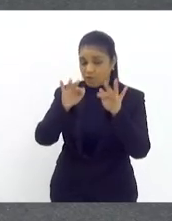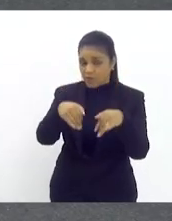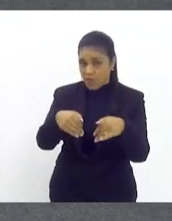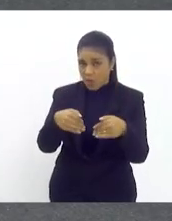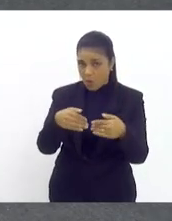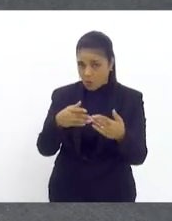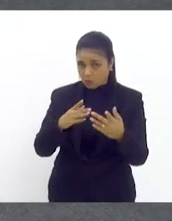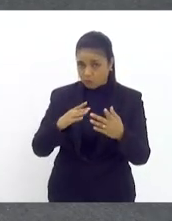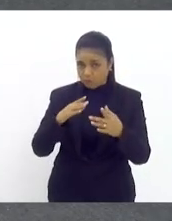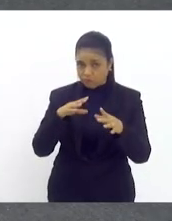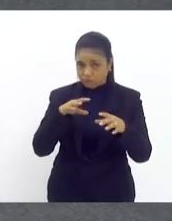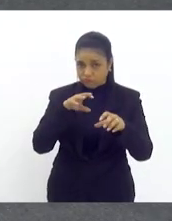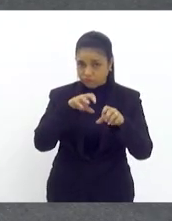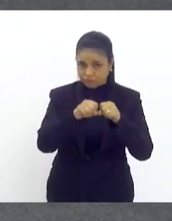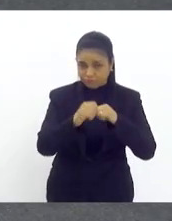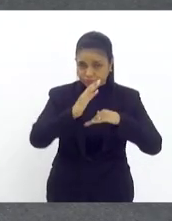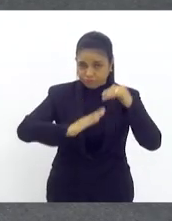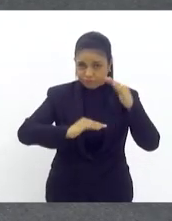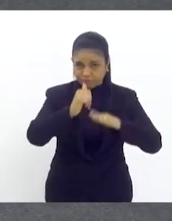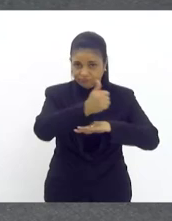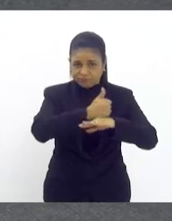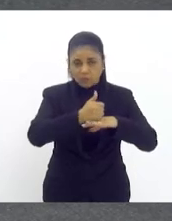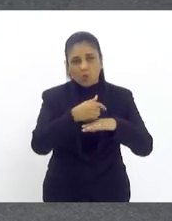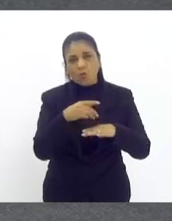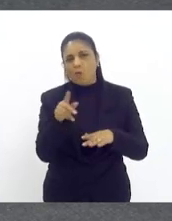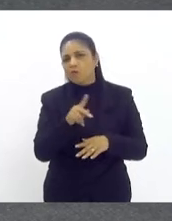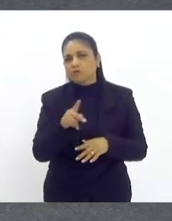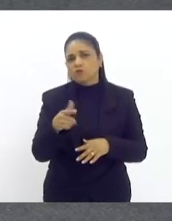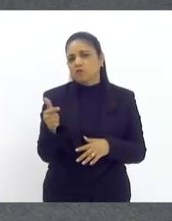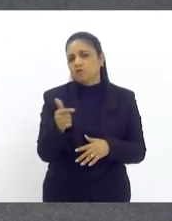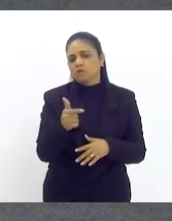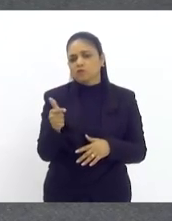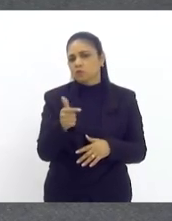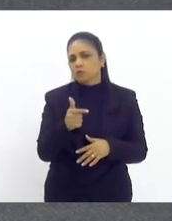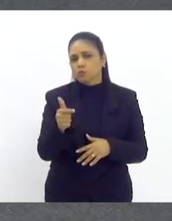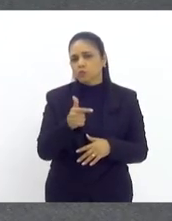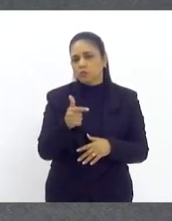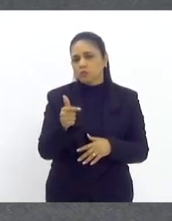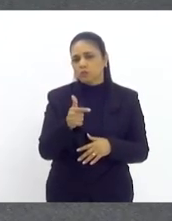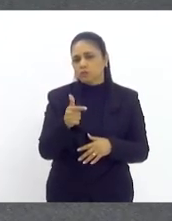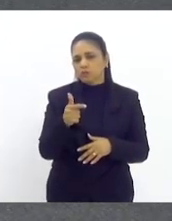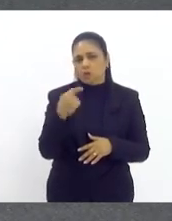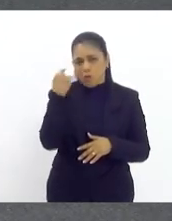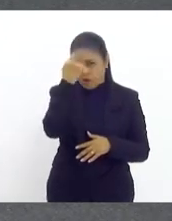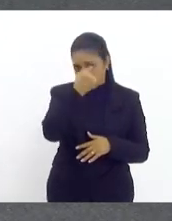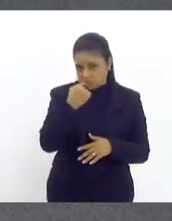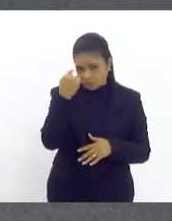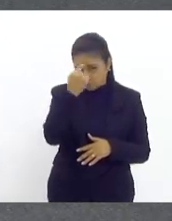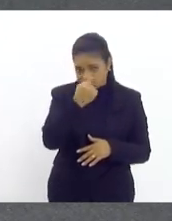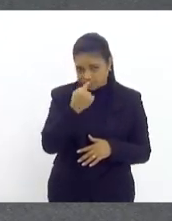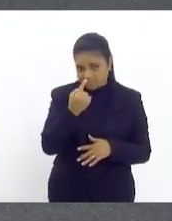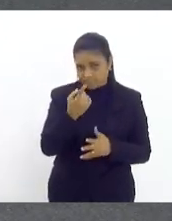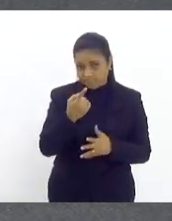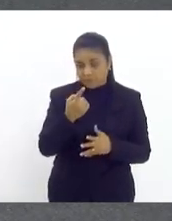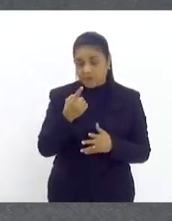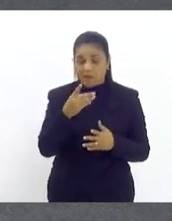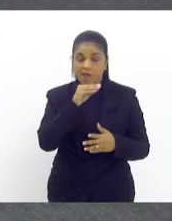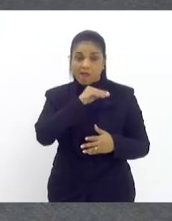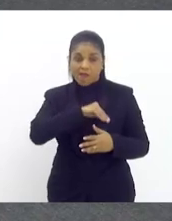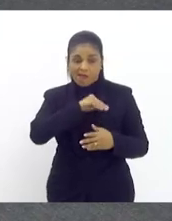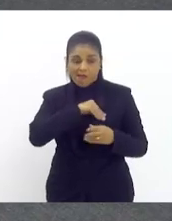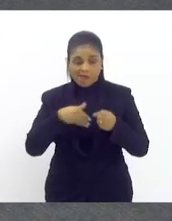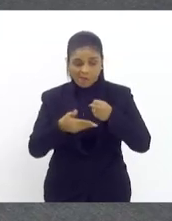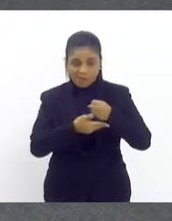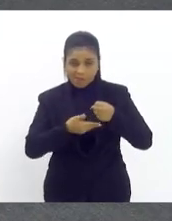que tenha 22 horas né Professor 2 de 22 horas ele vai ganhar na proposta do